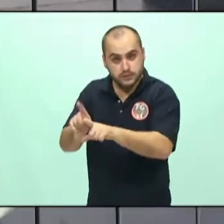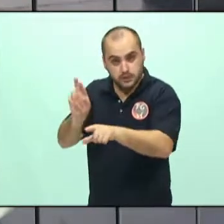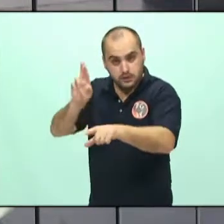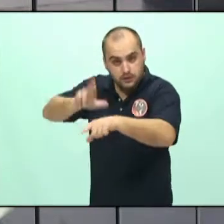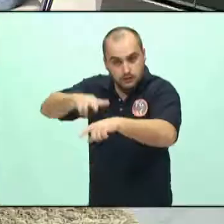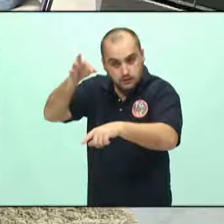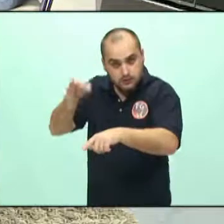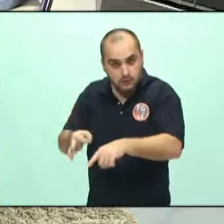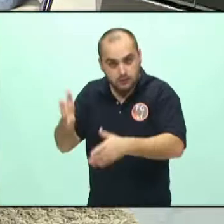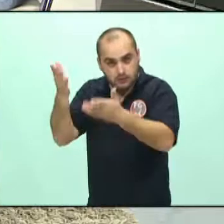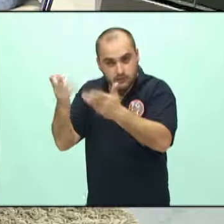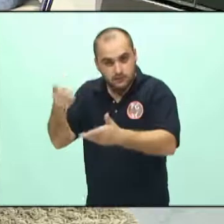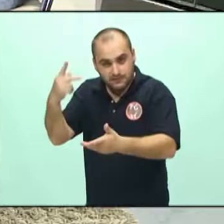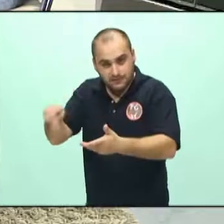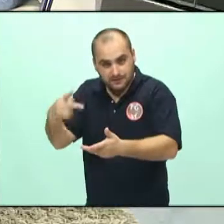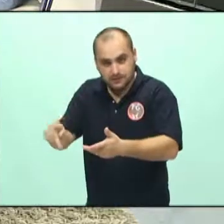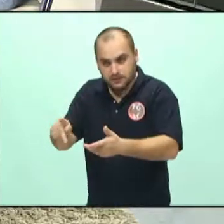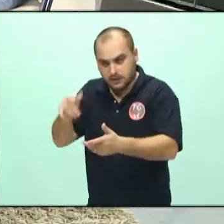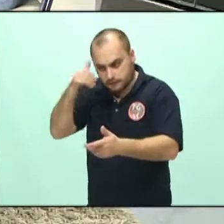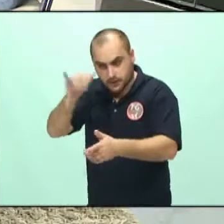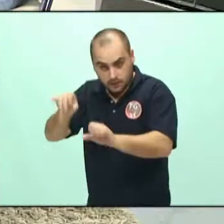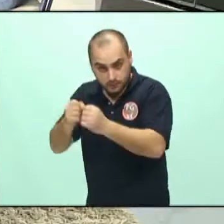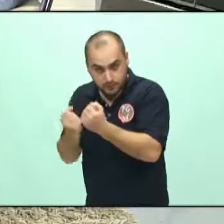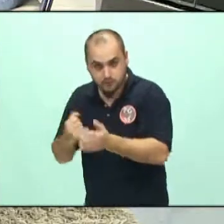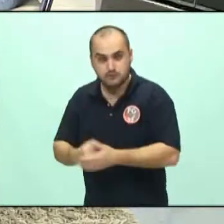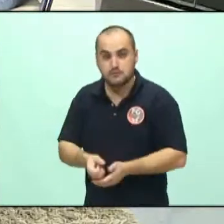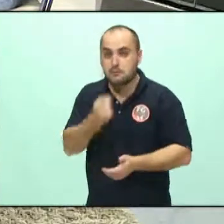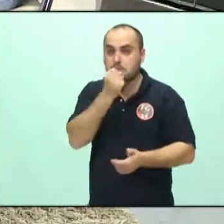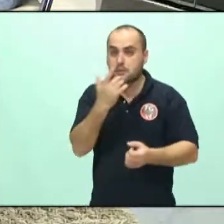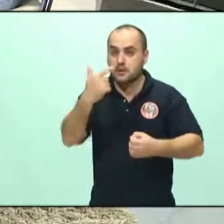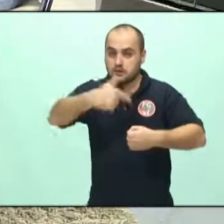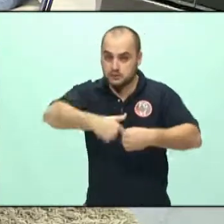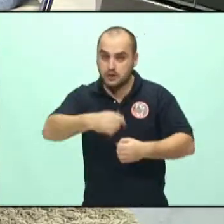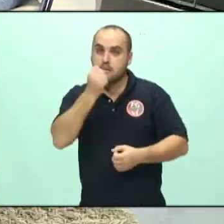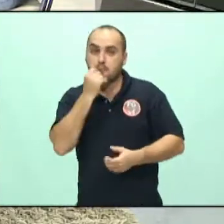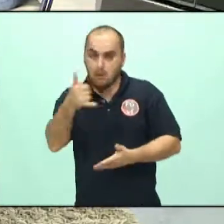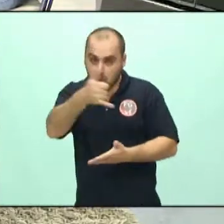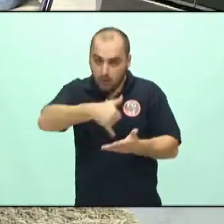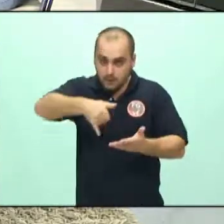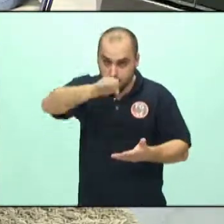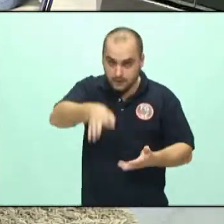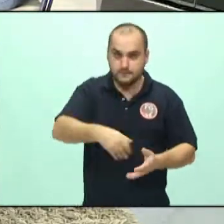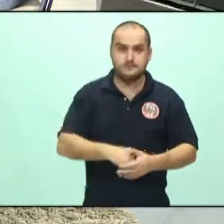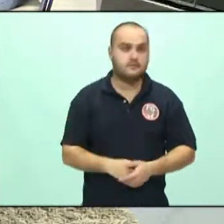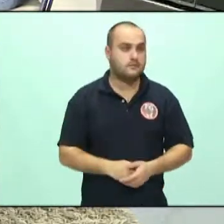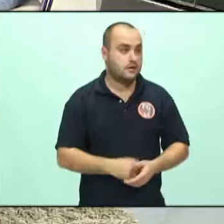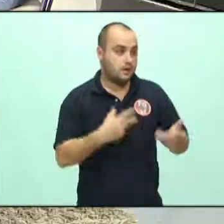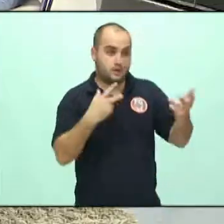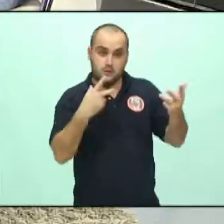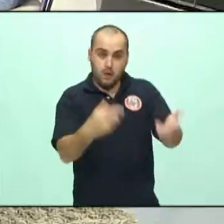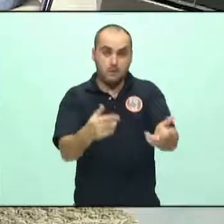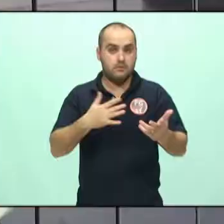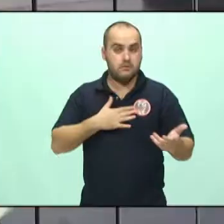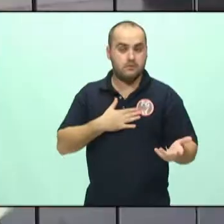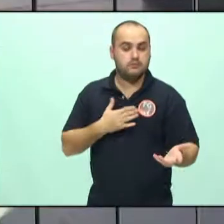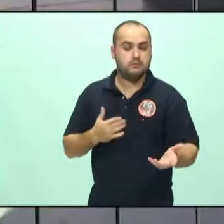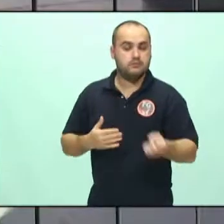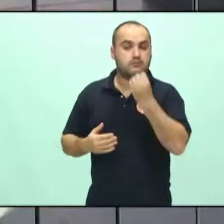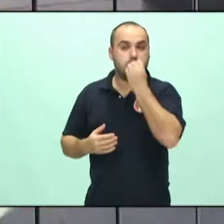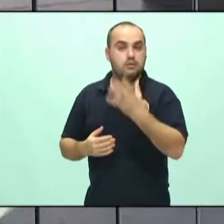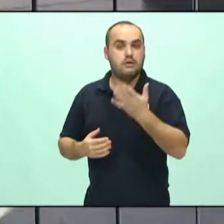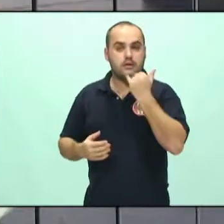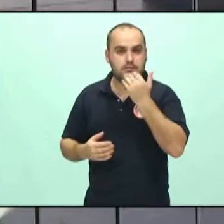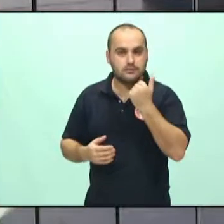quebrar. E precisa ter boa gasolina e bom óleo para ele andar, não é? Nós é a mesma coisa, pô. Se você não tiver boa alimentação